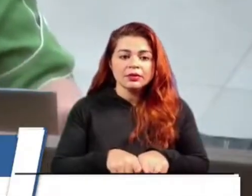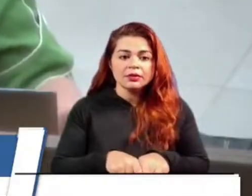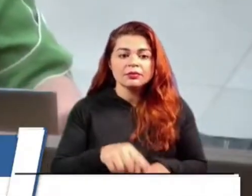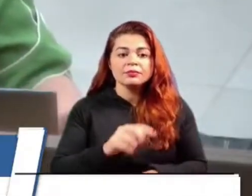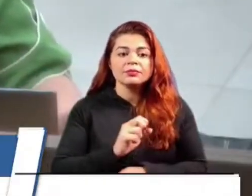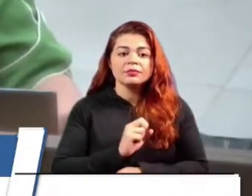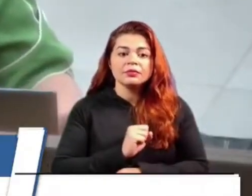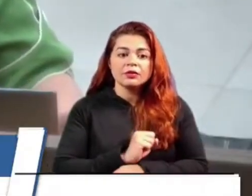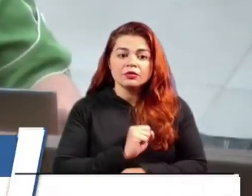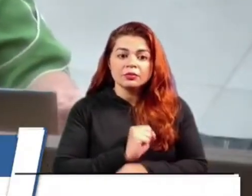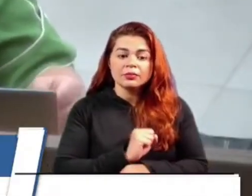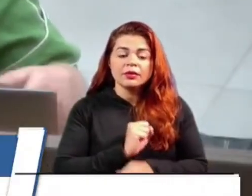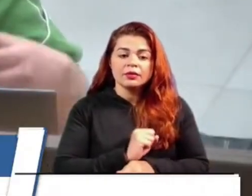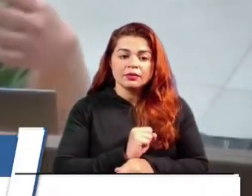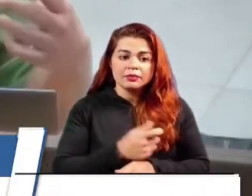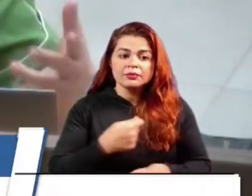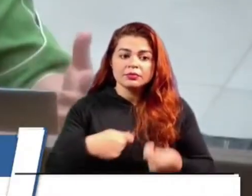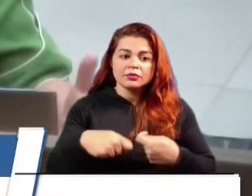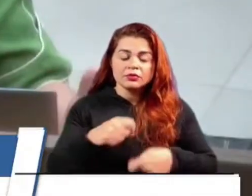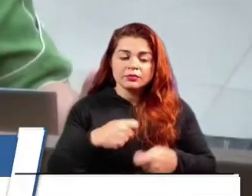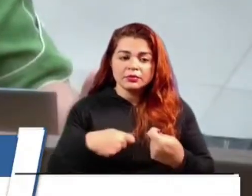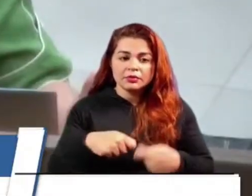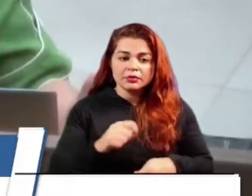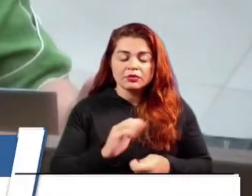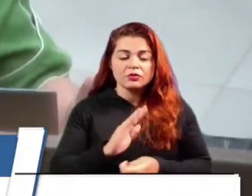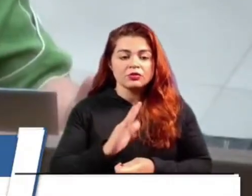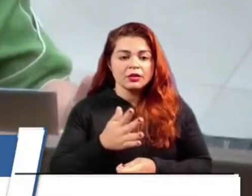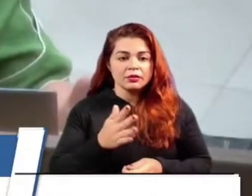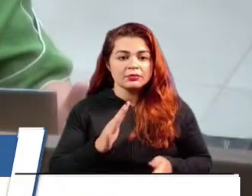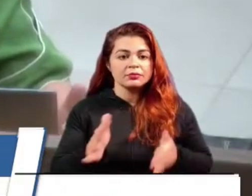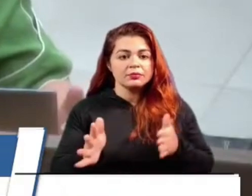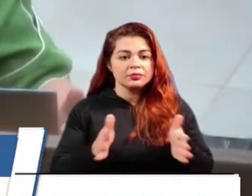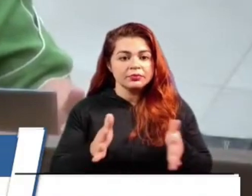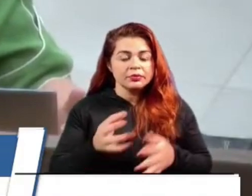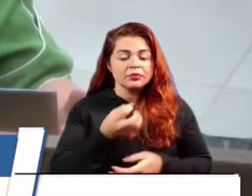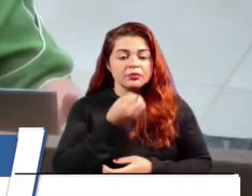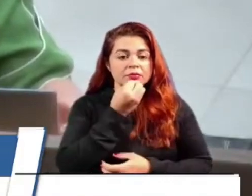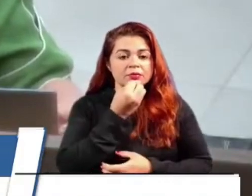a administração esteja já nesse momento bom para poder